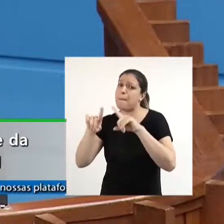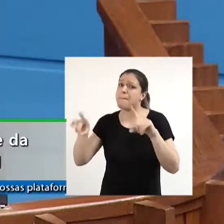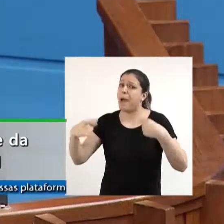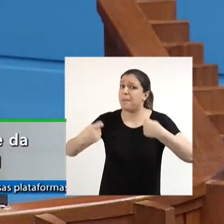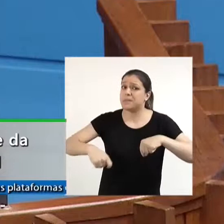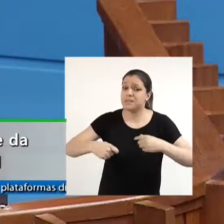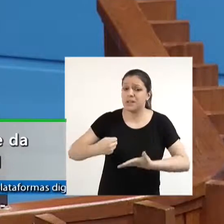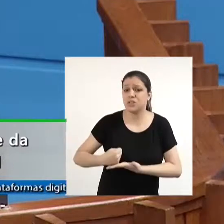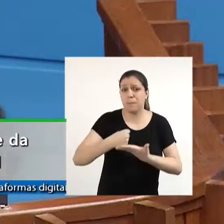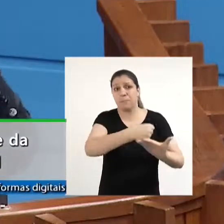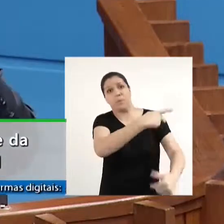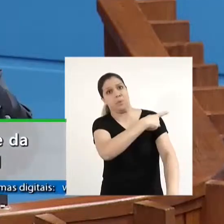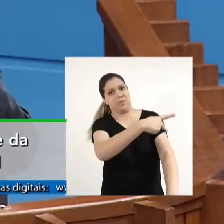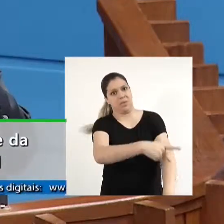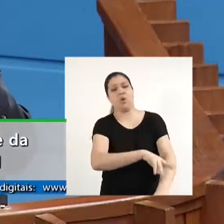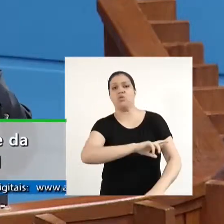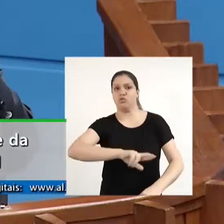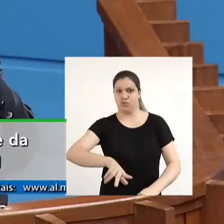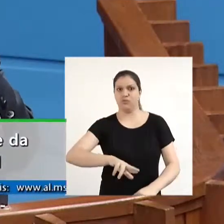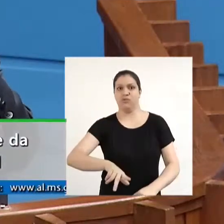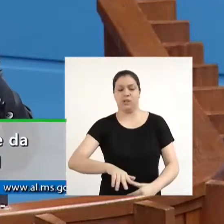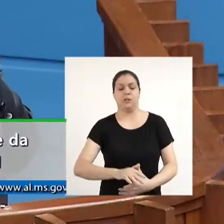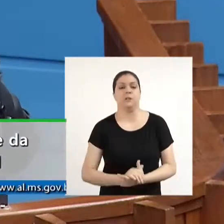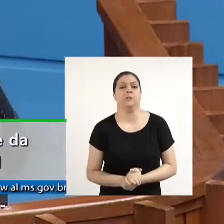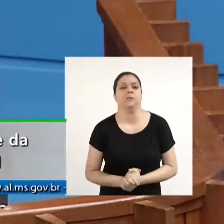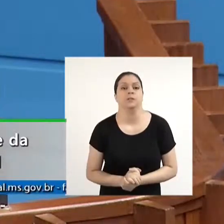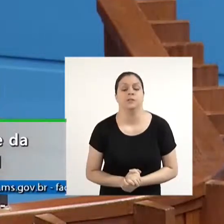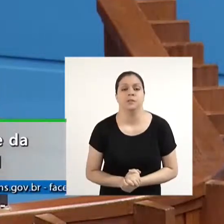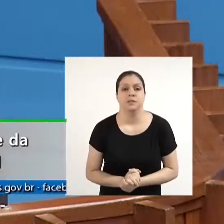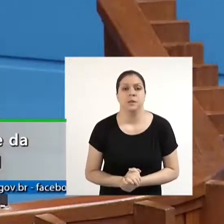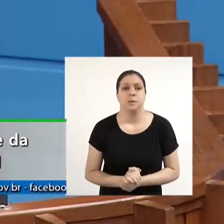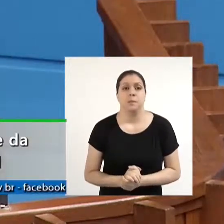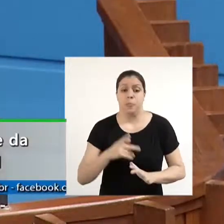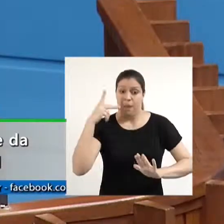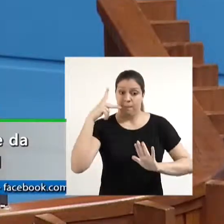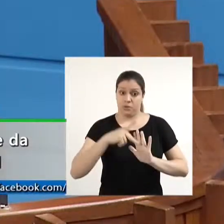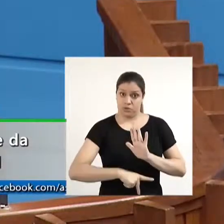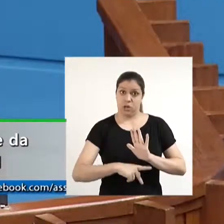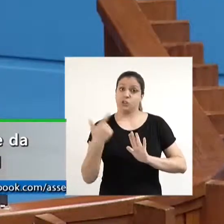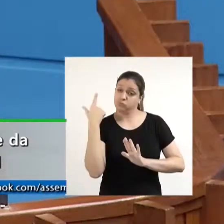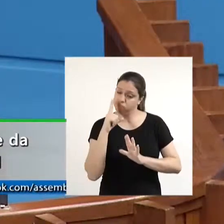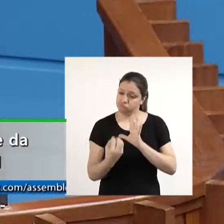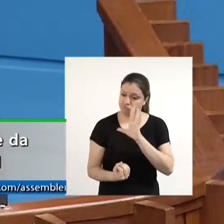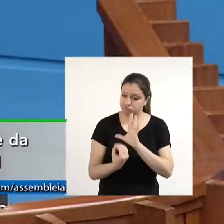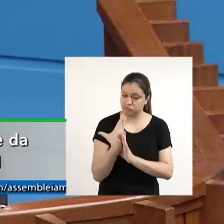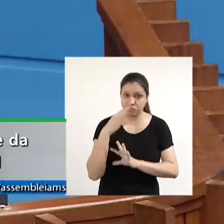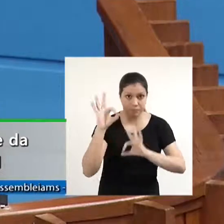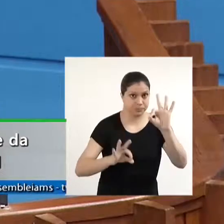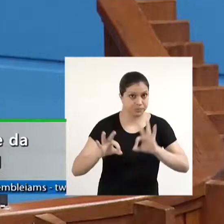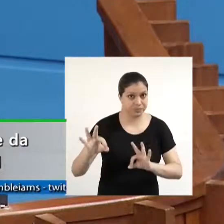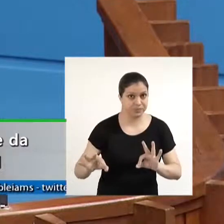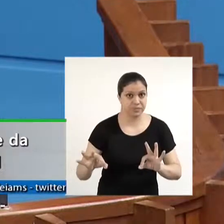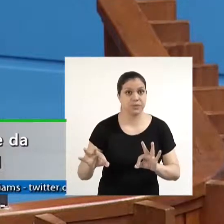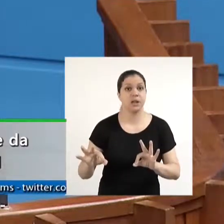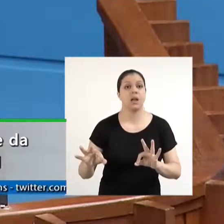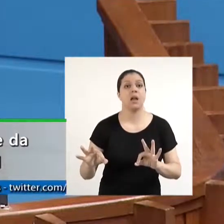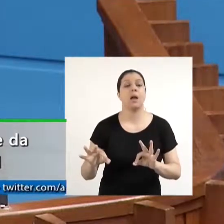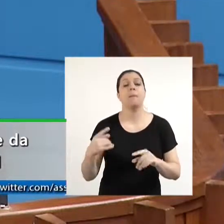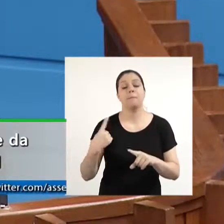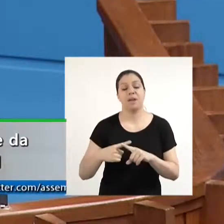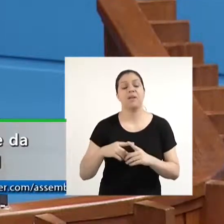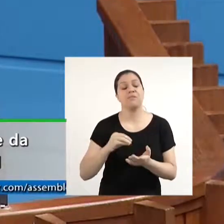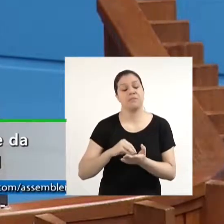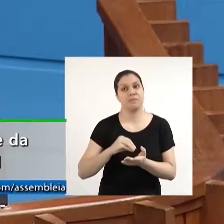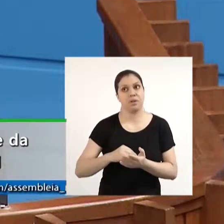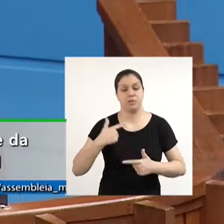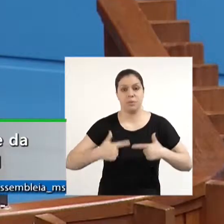O projeto foi implantado considerando a existência de uma carência de políticas públicas intersetoriais